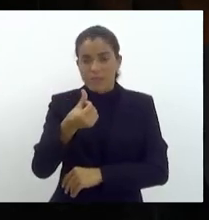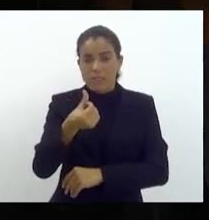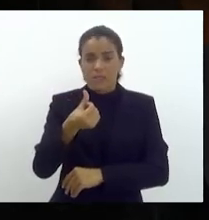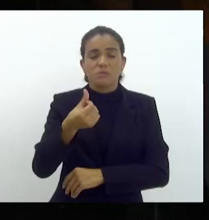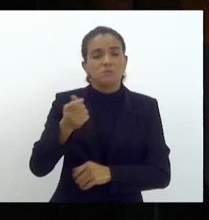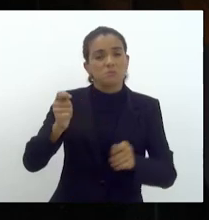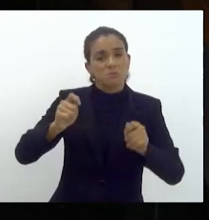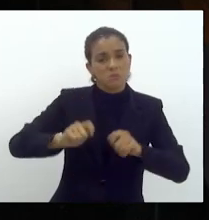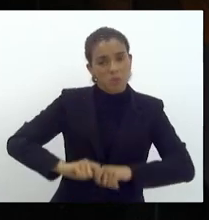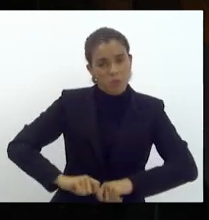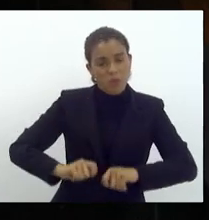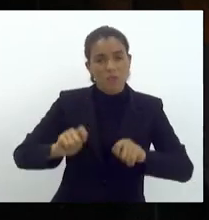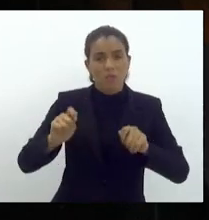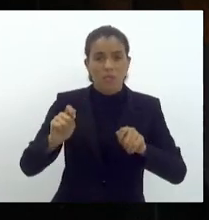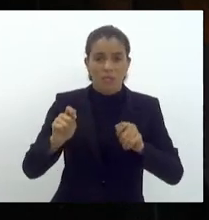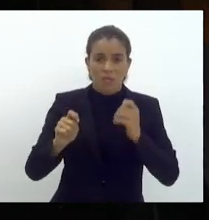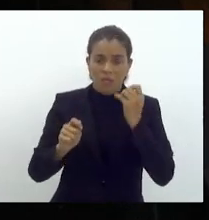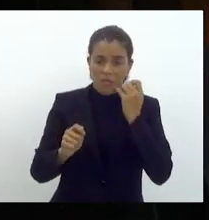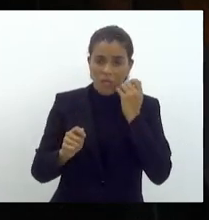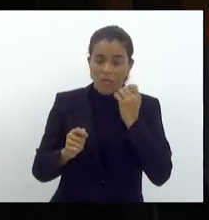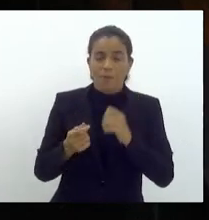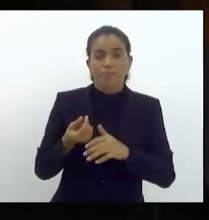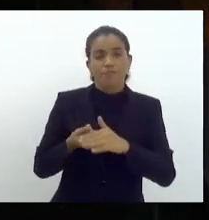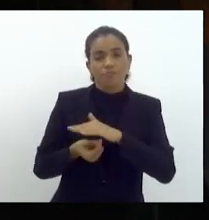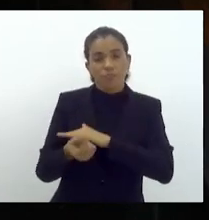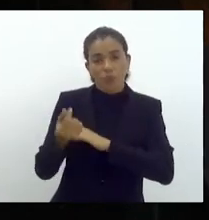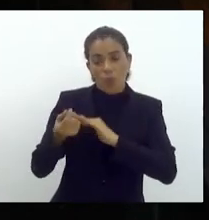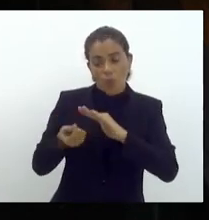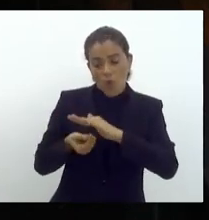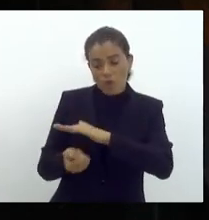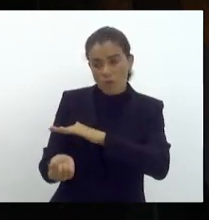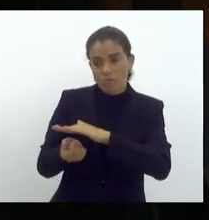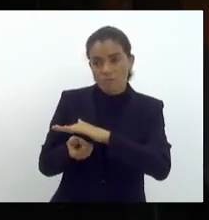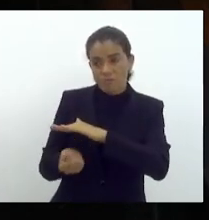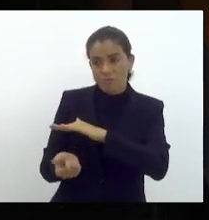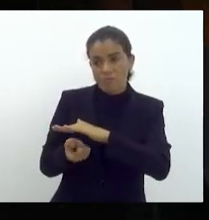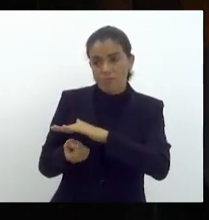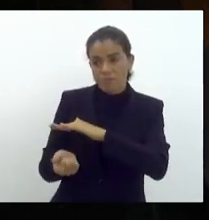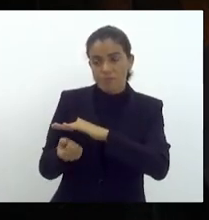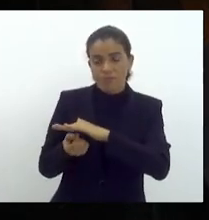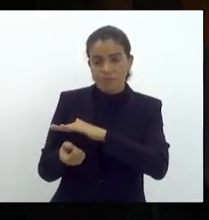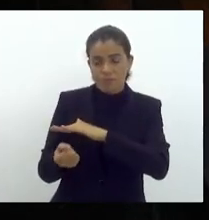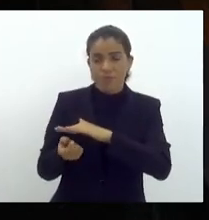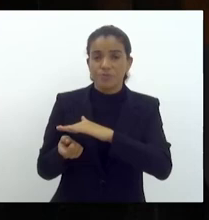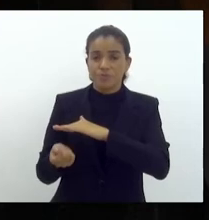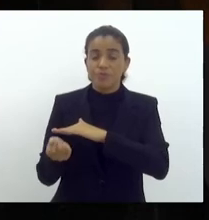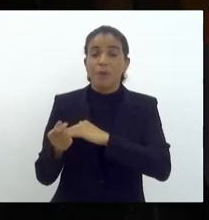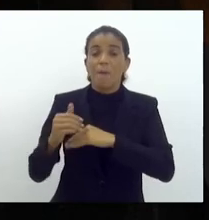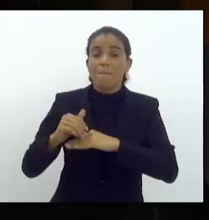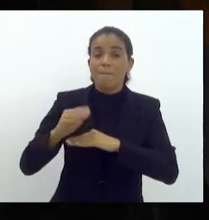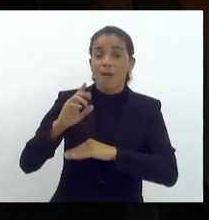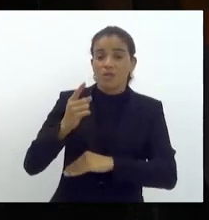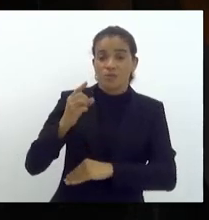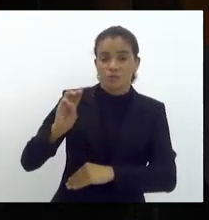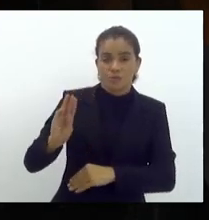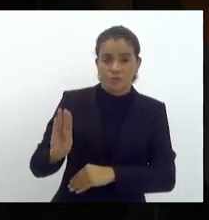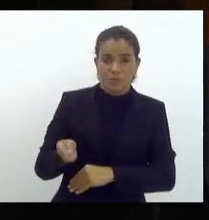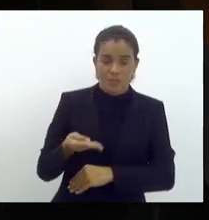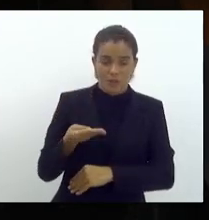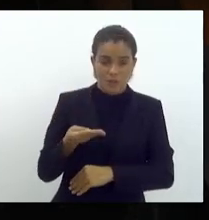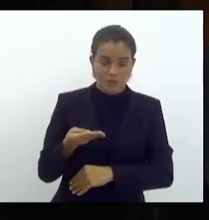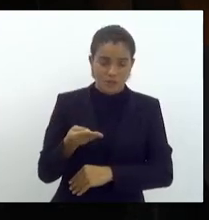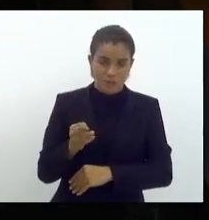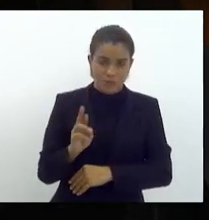poderia estar botando no caixa do Tesouro hoje Deputado Vinícius mais de um bilhão de